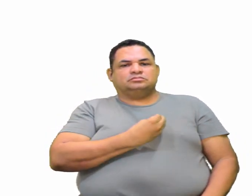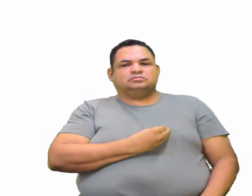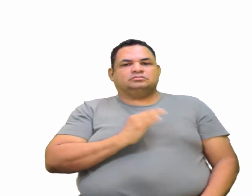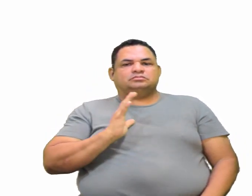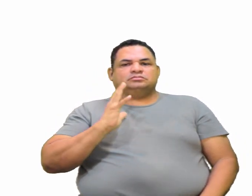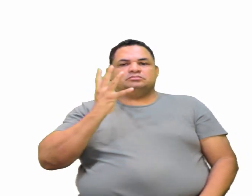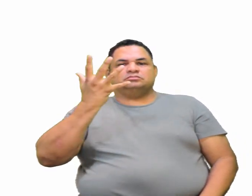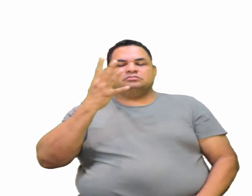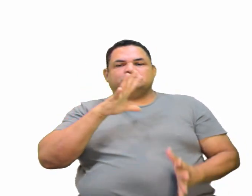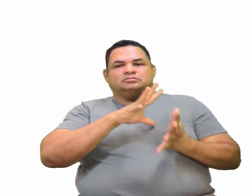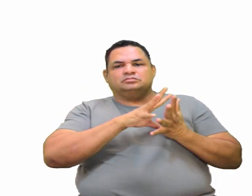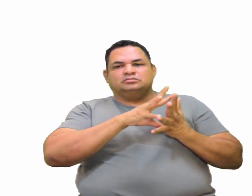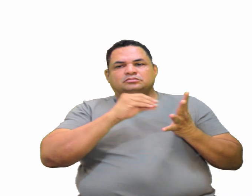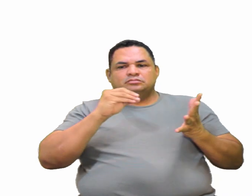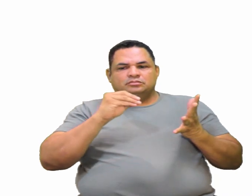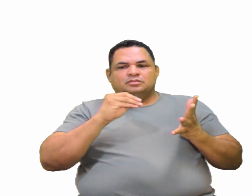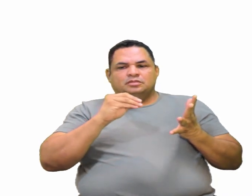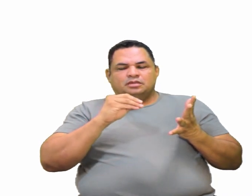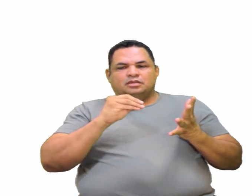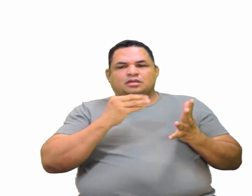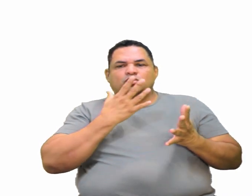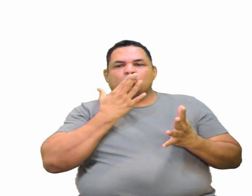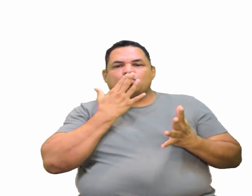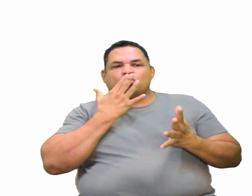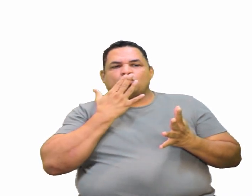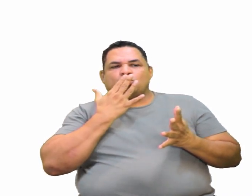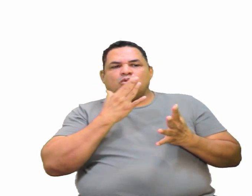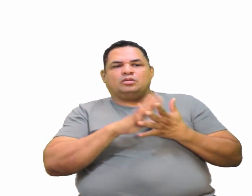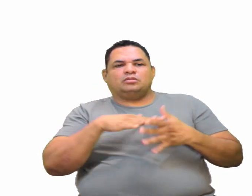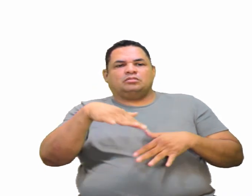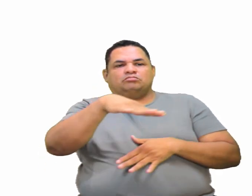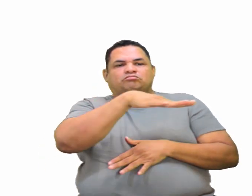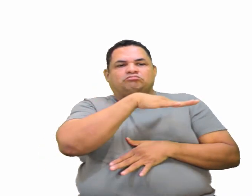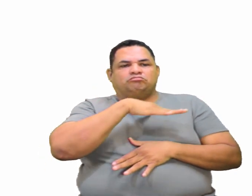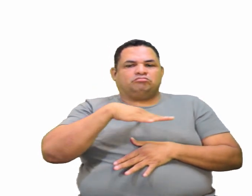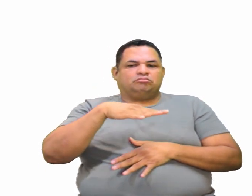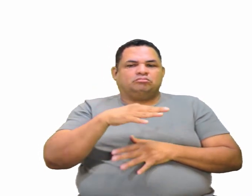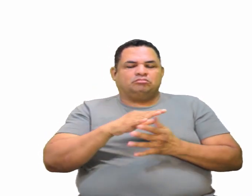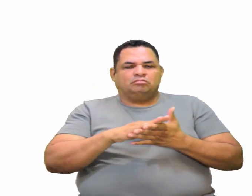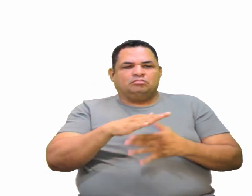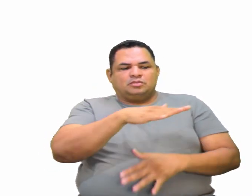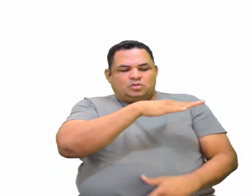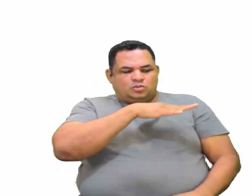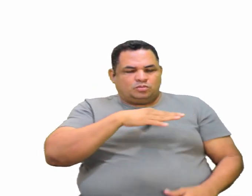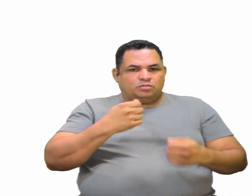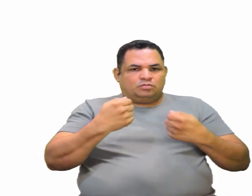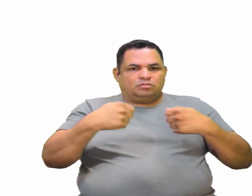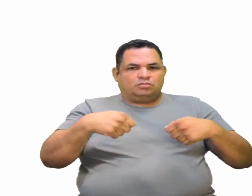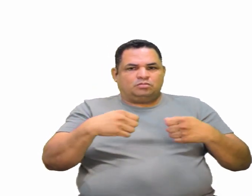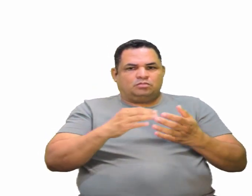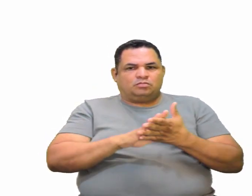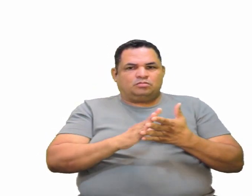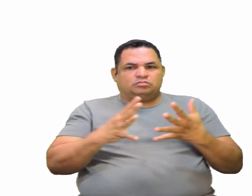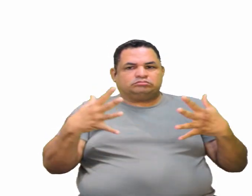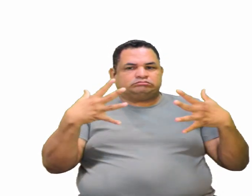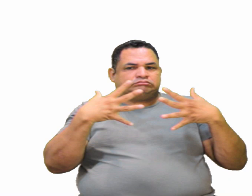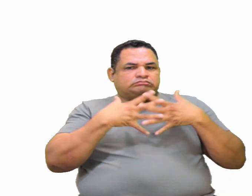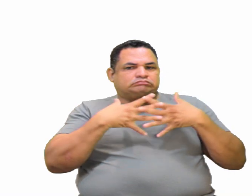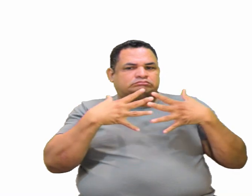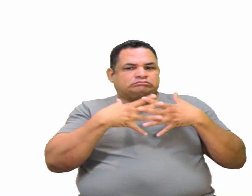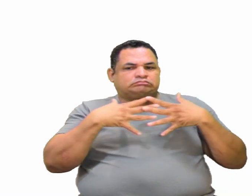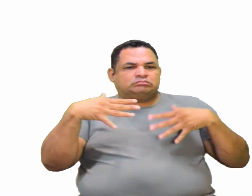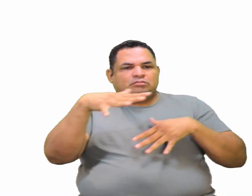a capacidade de imitar a coloração do ambiente, permitindo que o mesmo